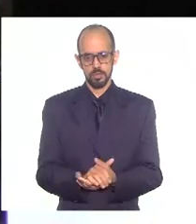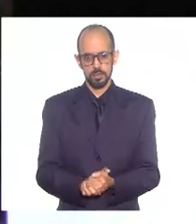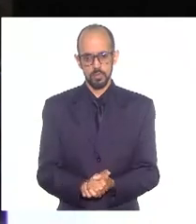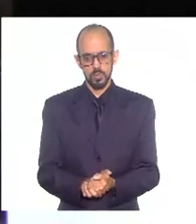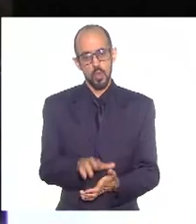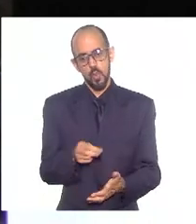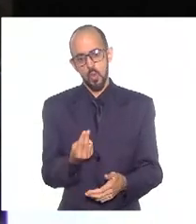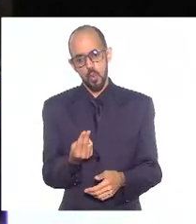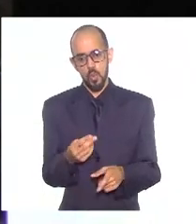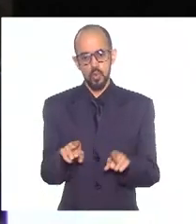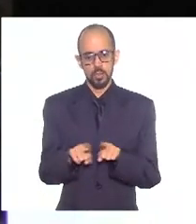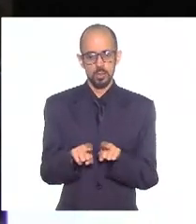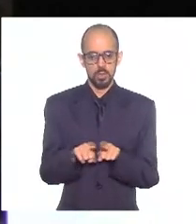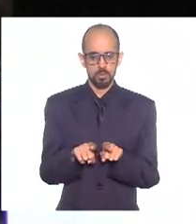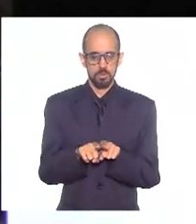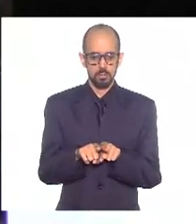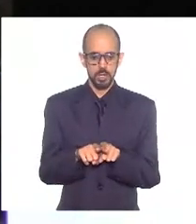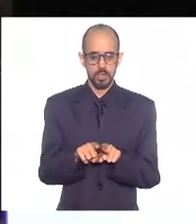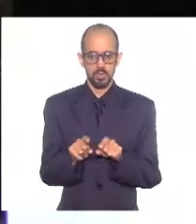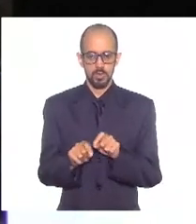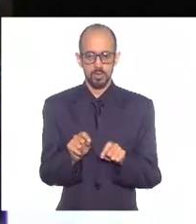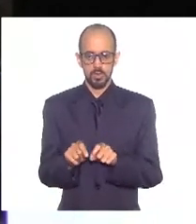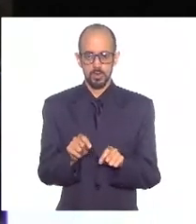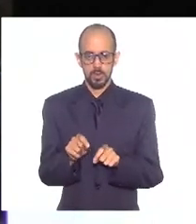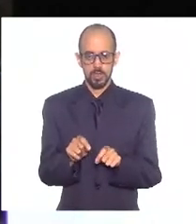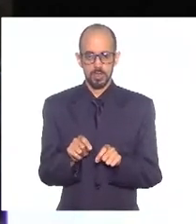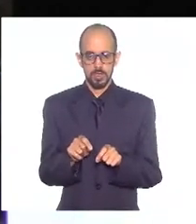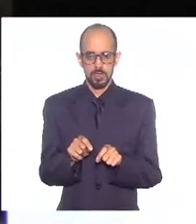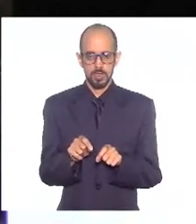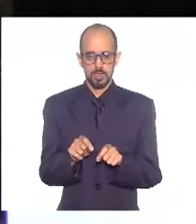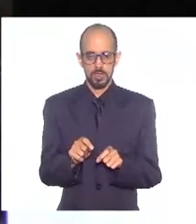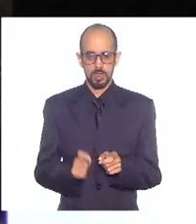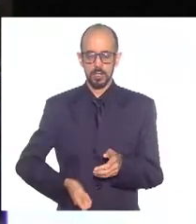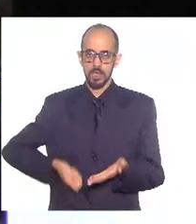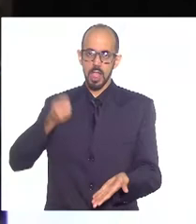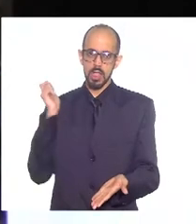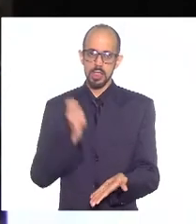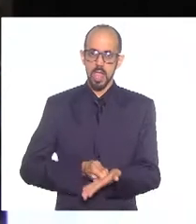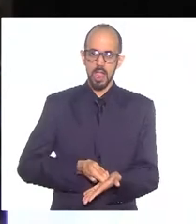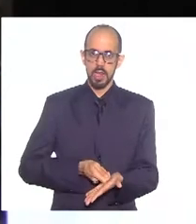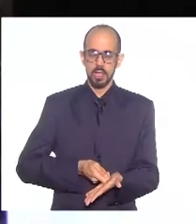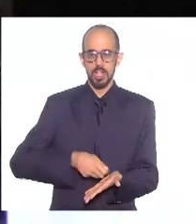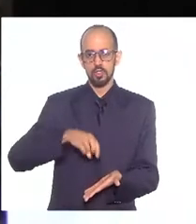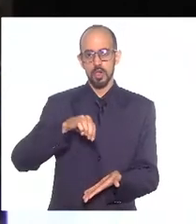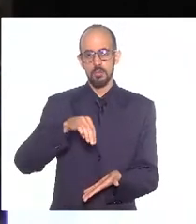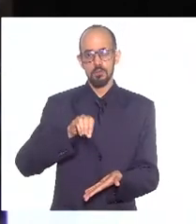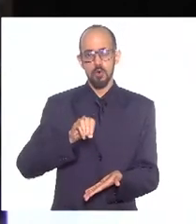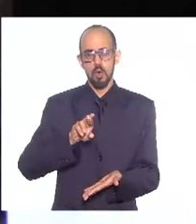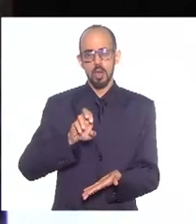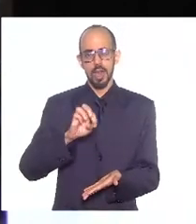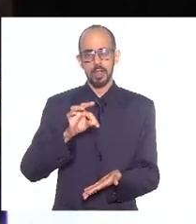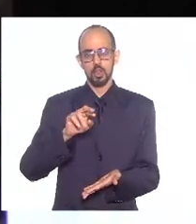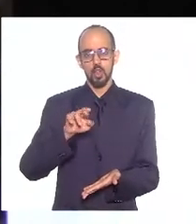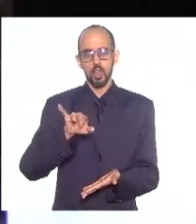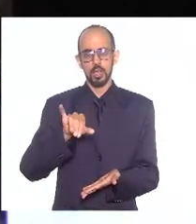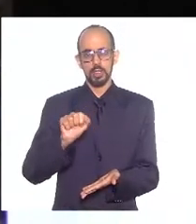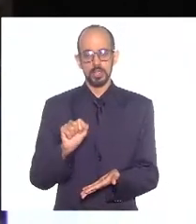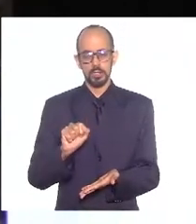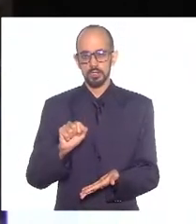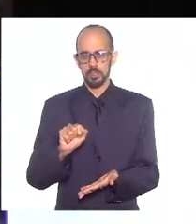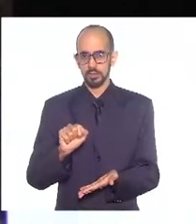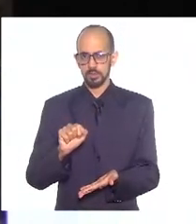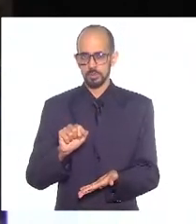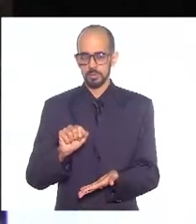tem decretada a sua moratória, qual seja o nome que se quiser dar. O